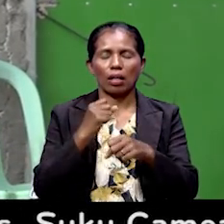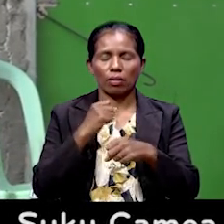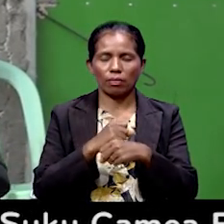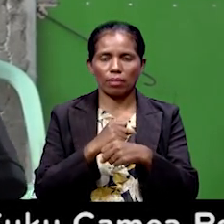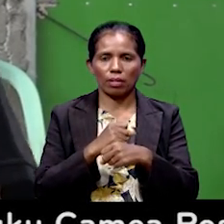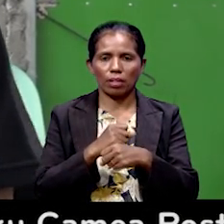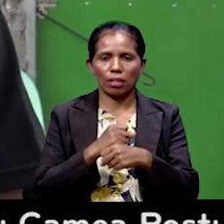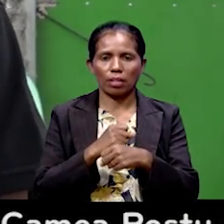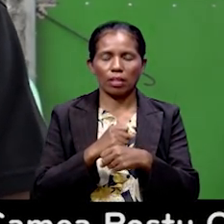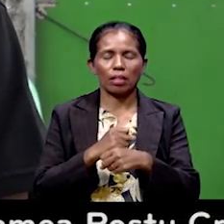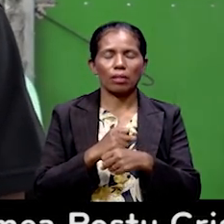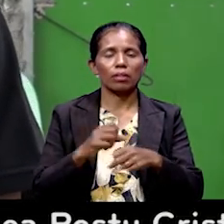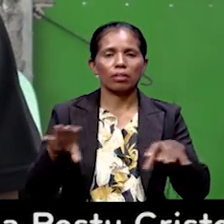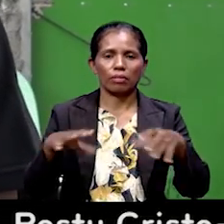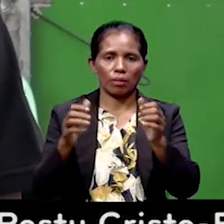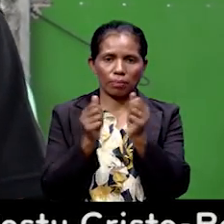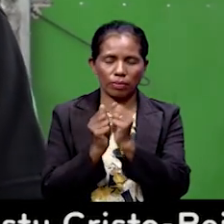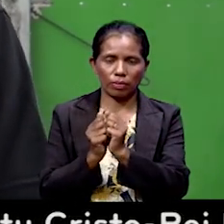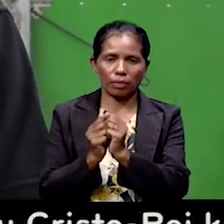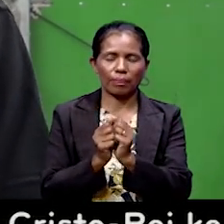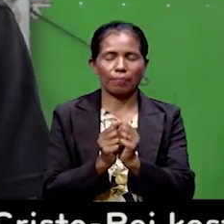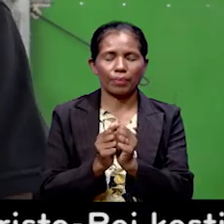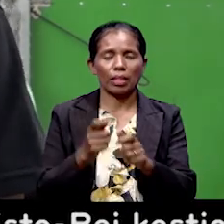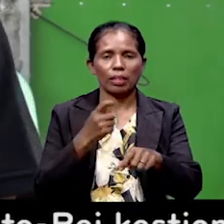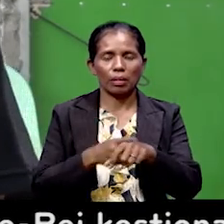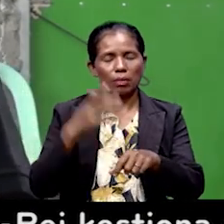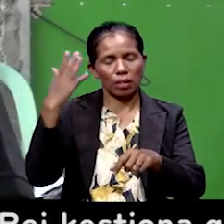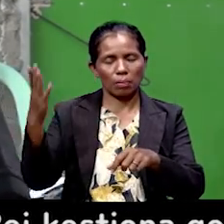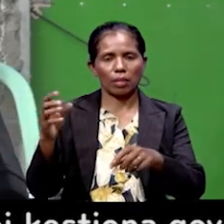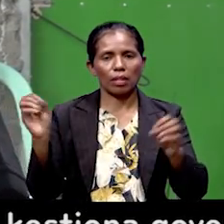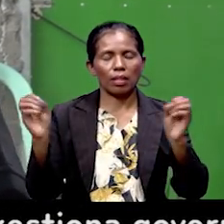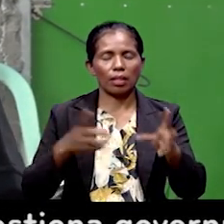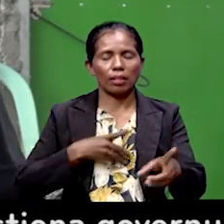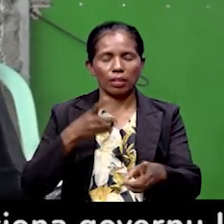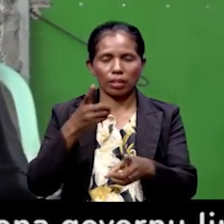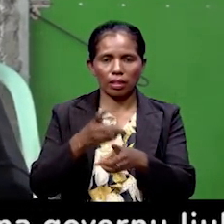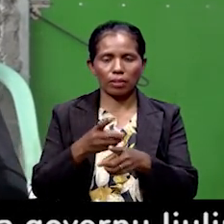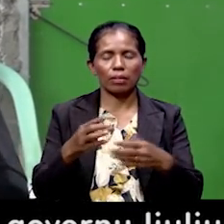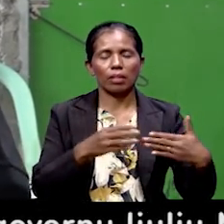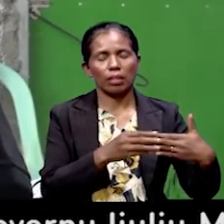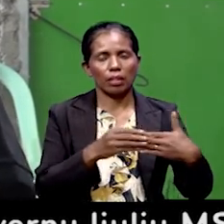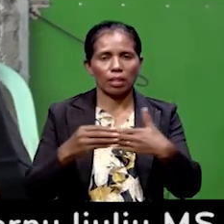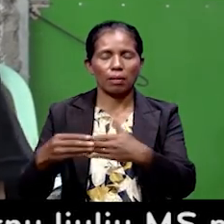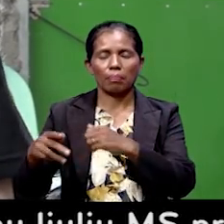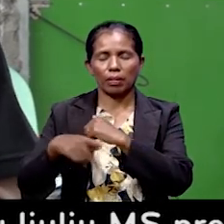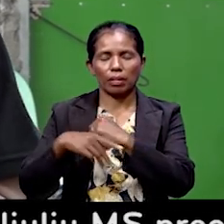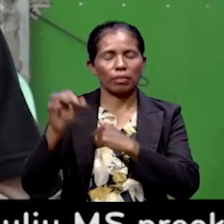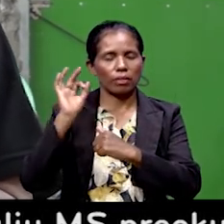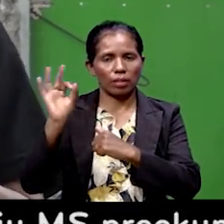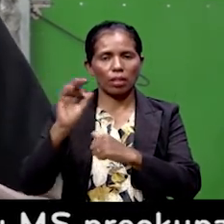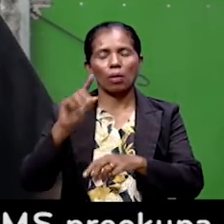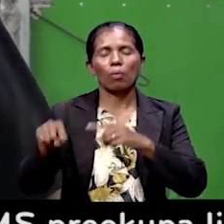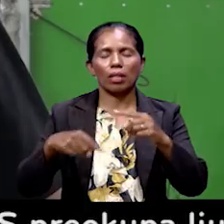para a coligação, cara. E tempo ne bajo de nega direito o comian ba e Fretilling o enira povo